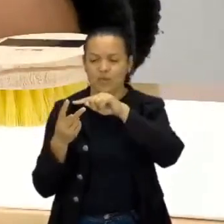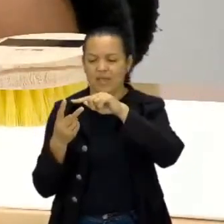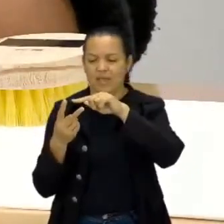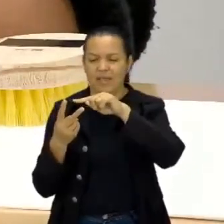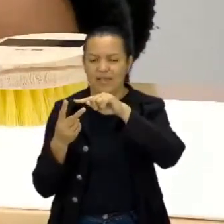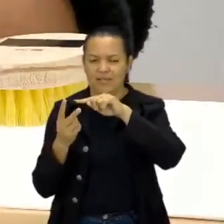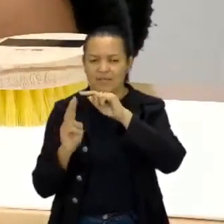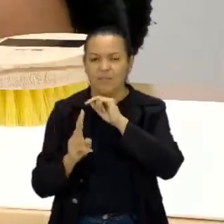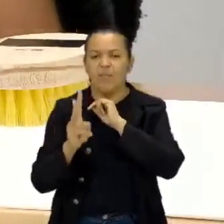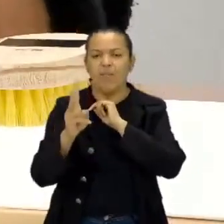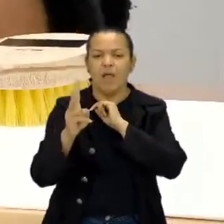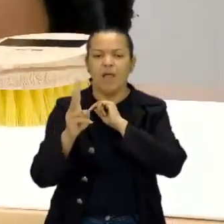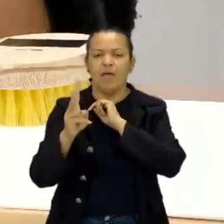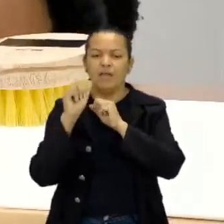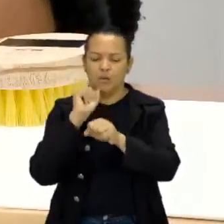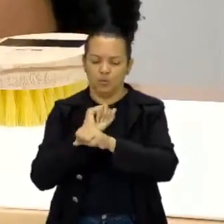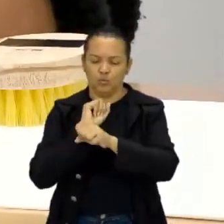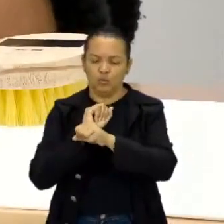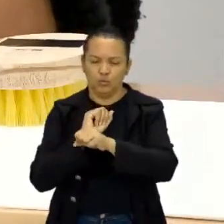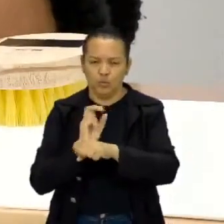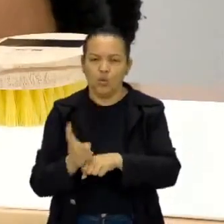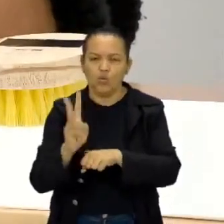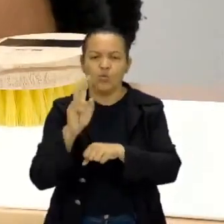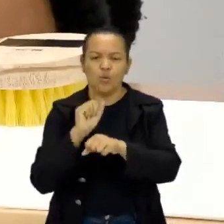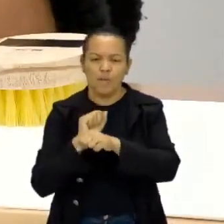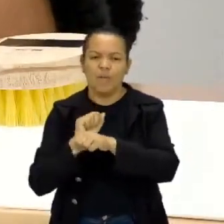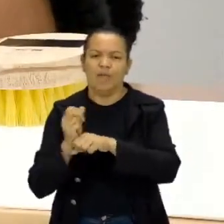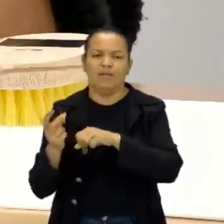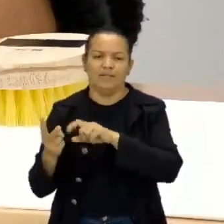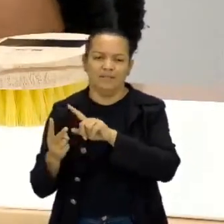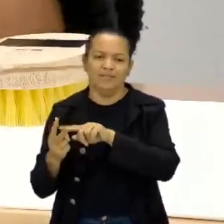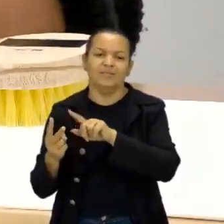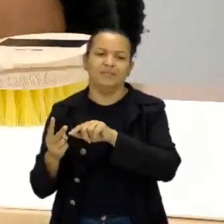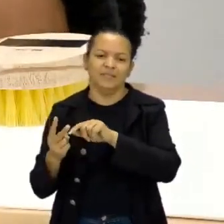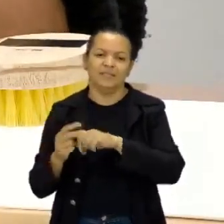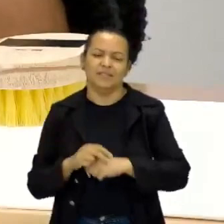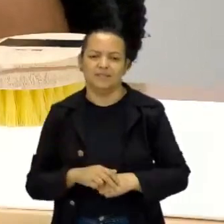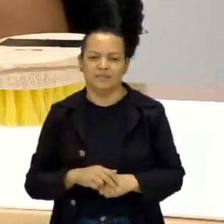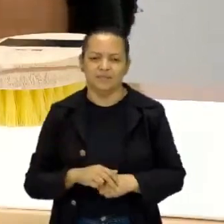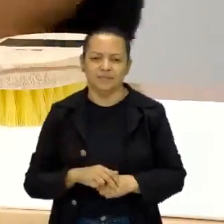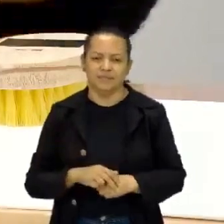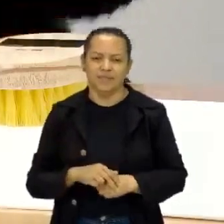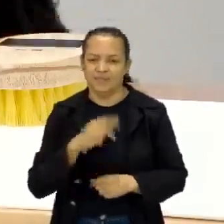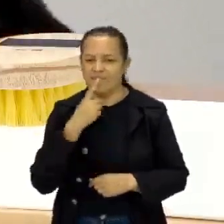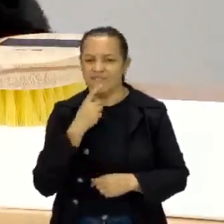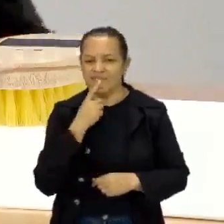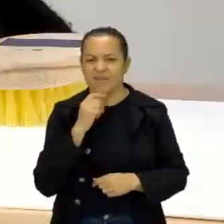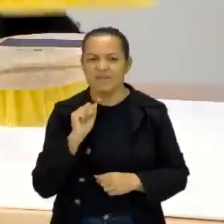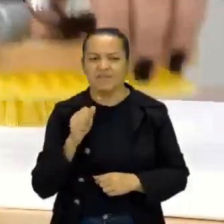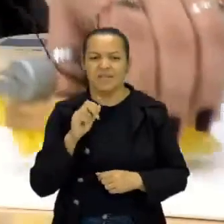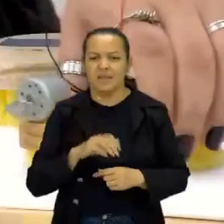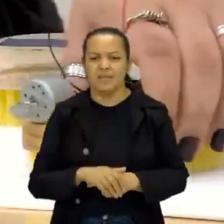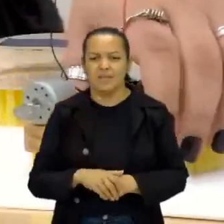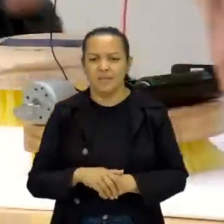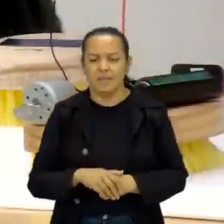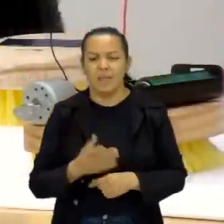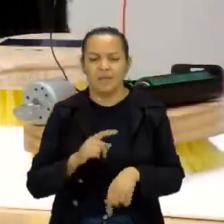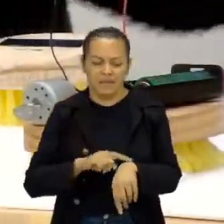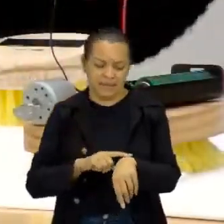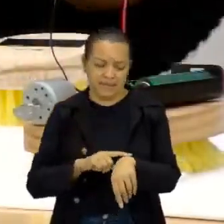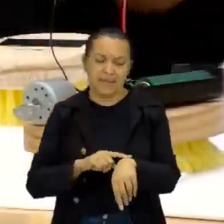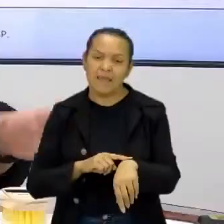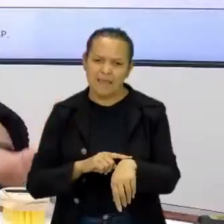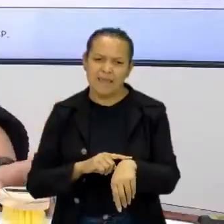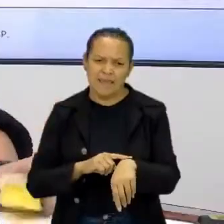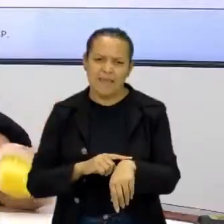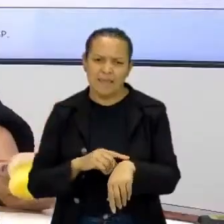no motor, é na parte do vermelho. Tá? Então é do lado do vermelho. Como a gente ainda tem um tempo, com